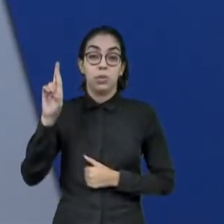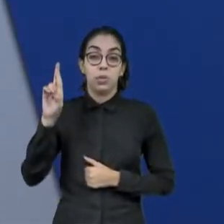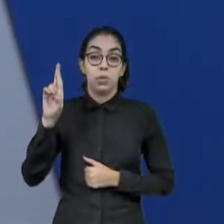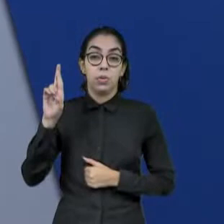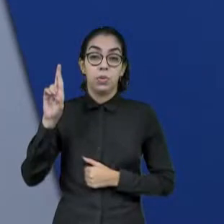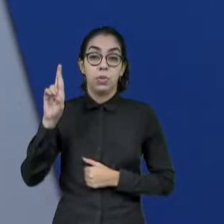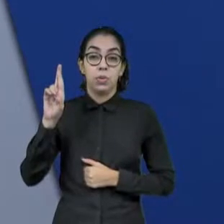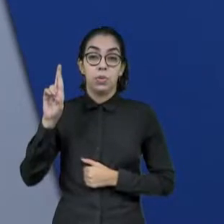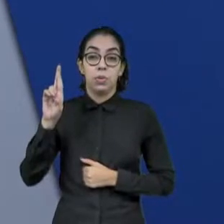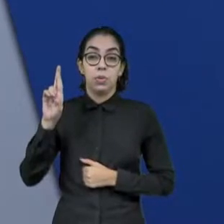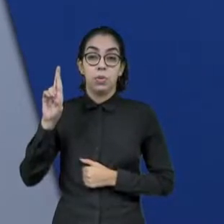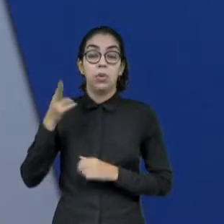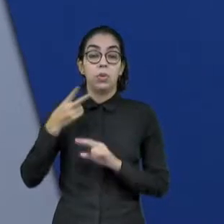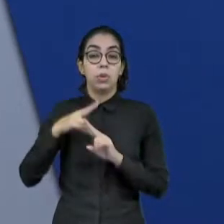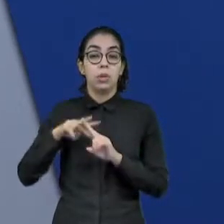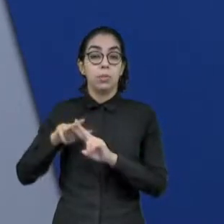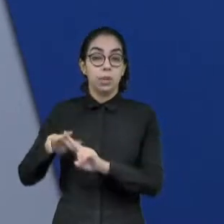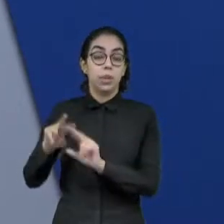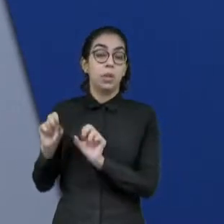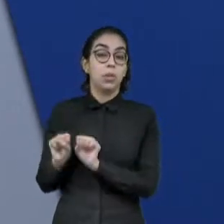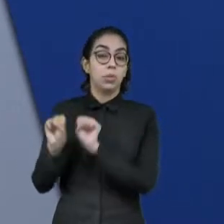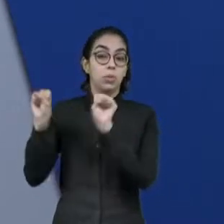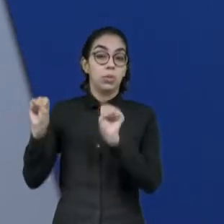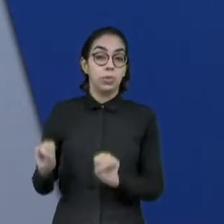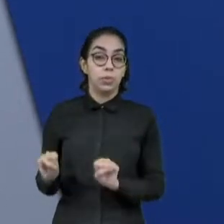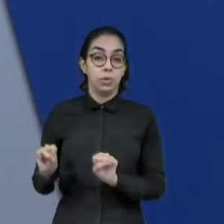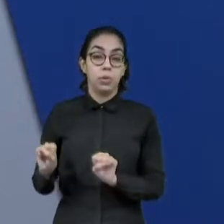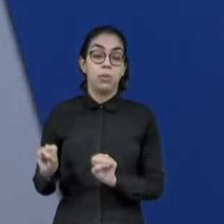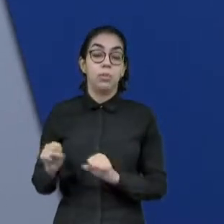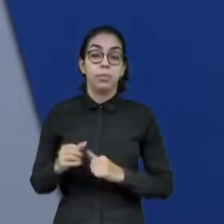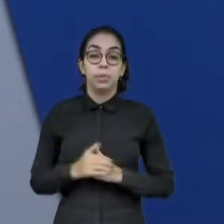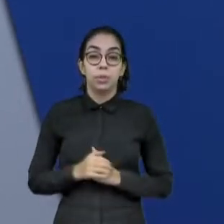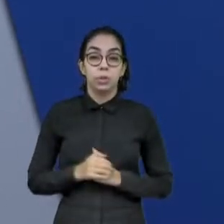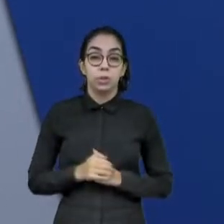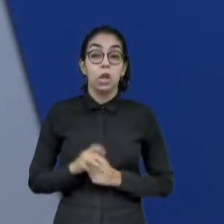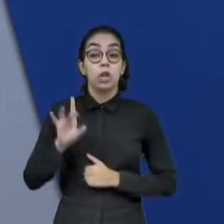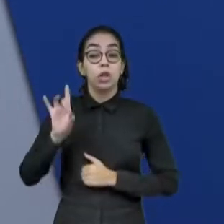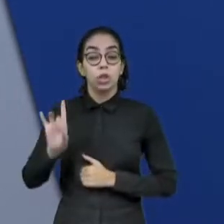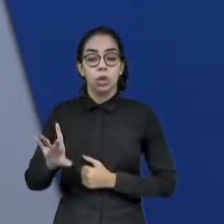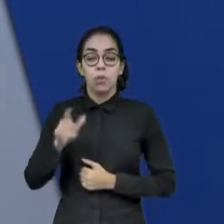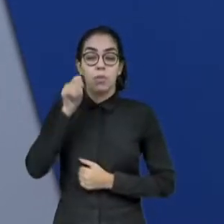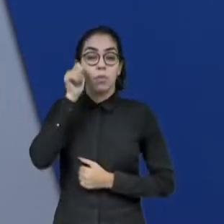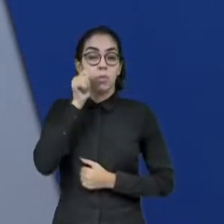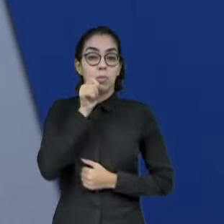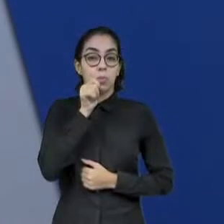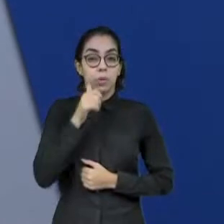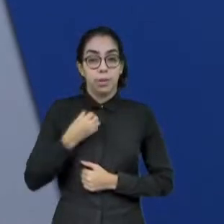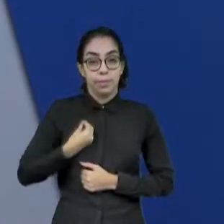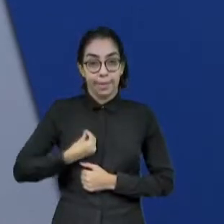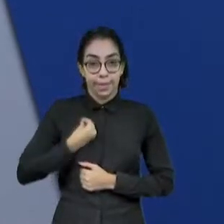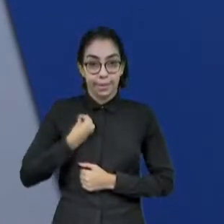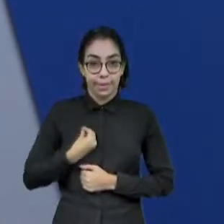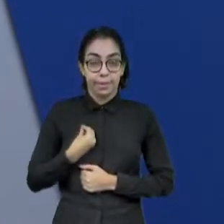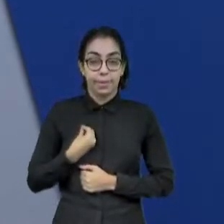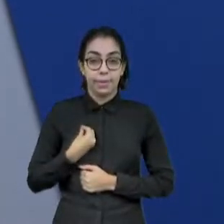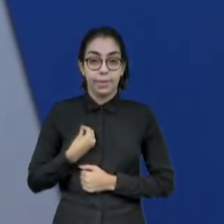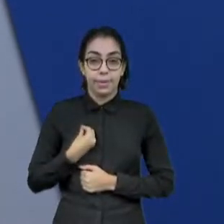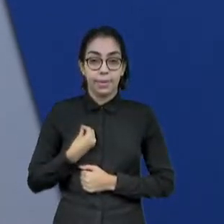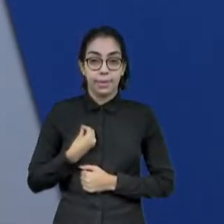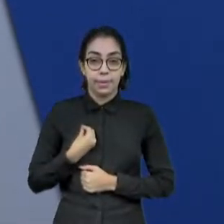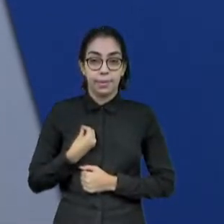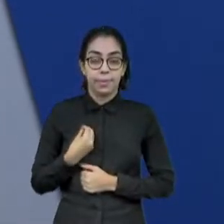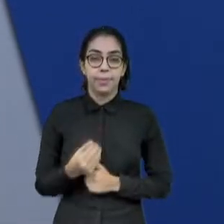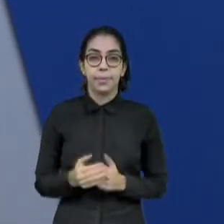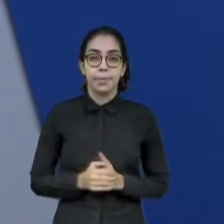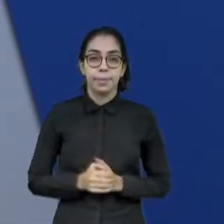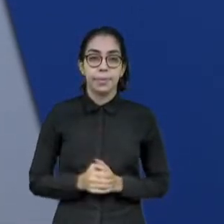daquele estabelecimento prisional que é voltado para a mulher... O Imelda, né? É,